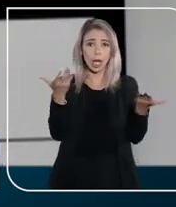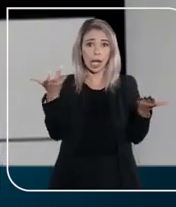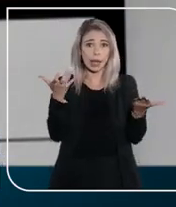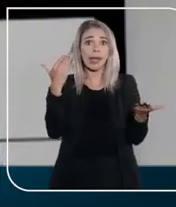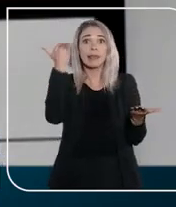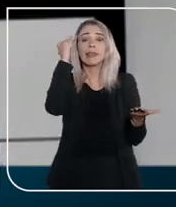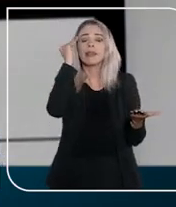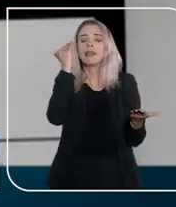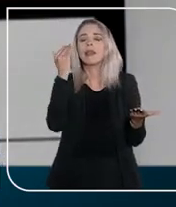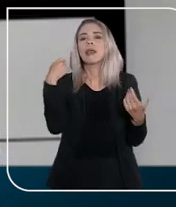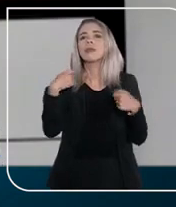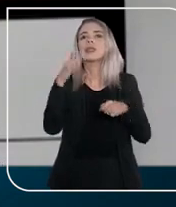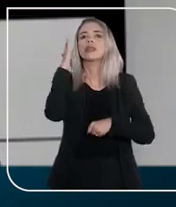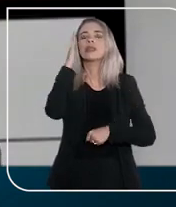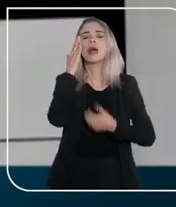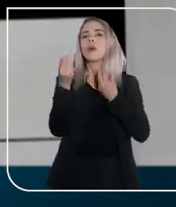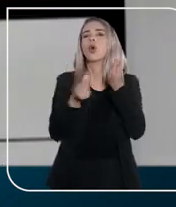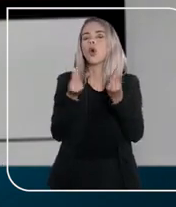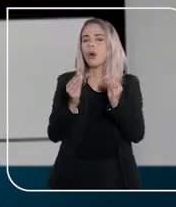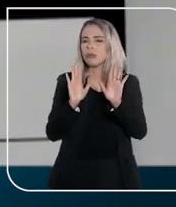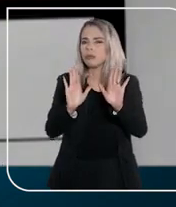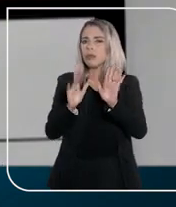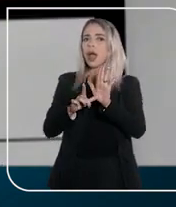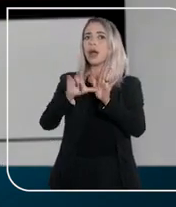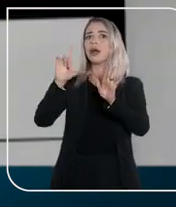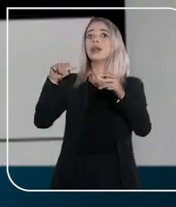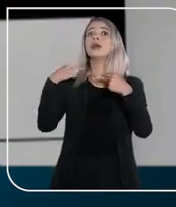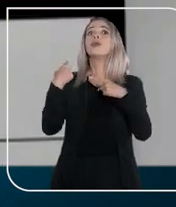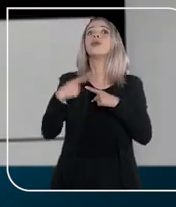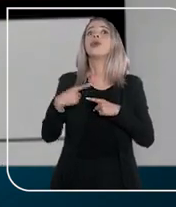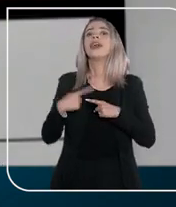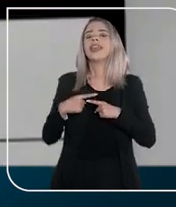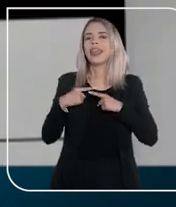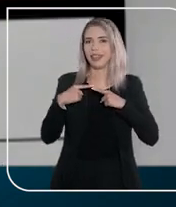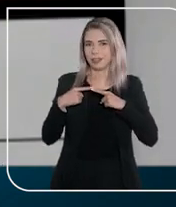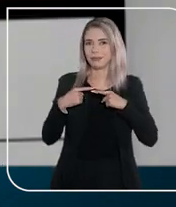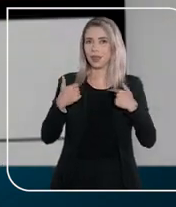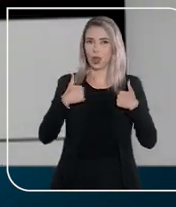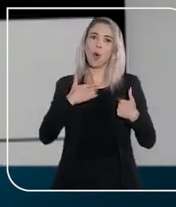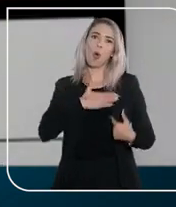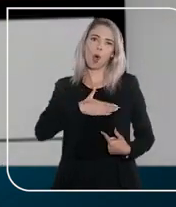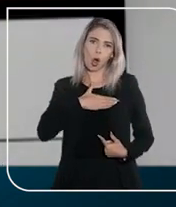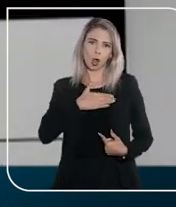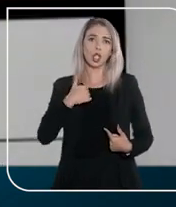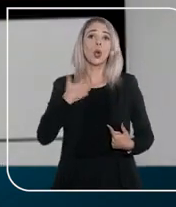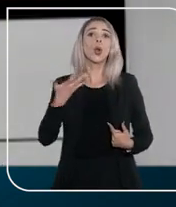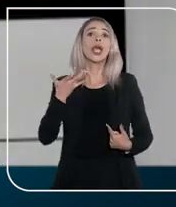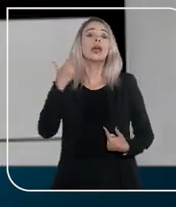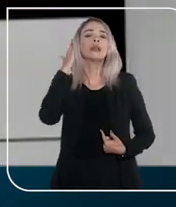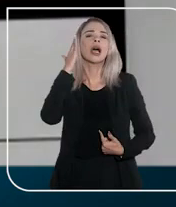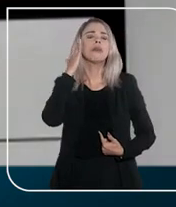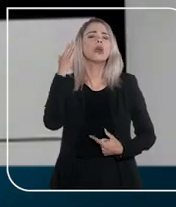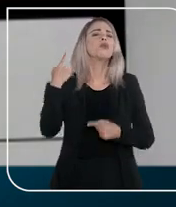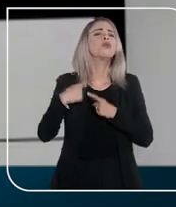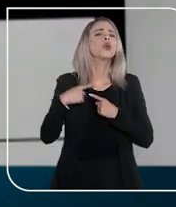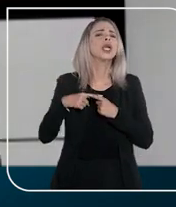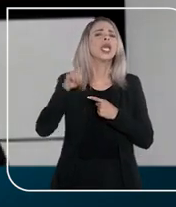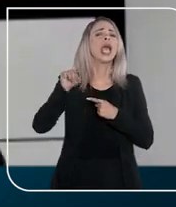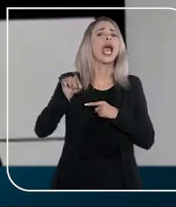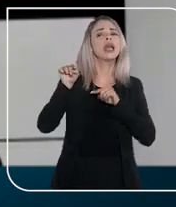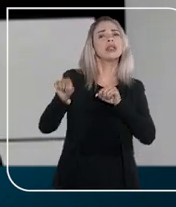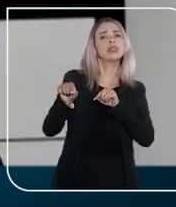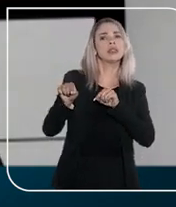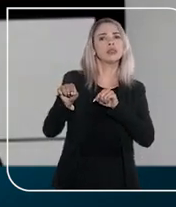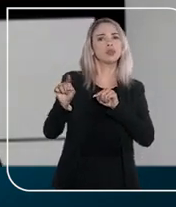basta saber como é, precisa saber por que é assim. Eu, pelo menos, sou desse estilo. Eu gostaria de saber sempre o porquê é assim, e